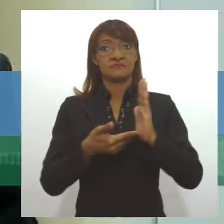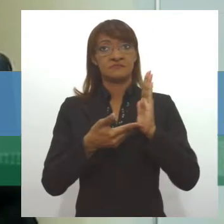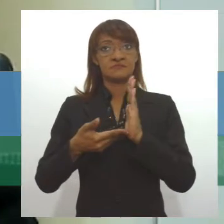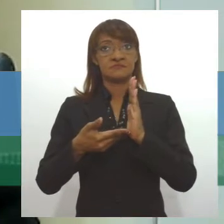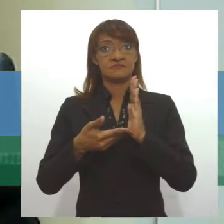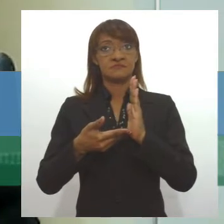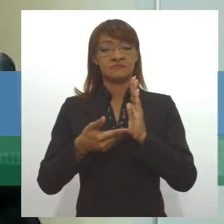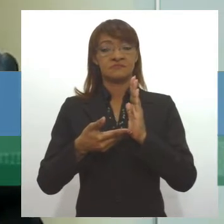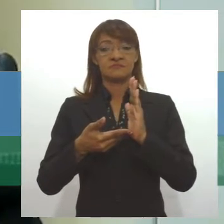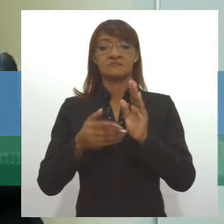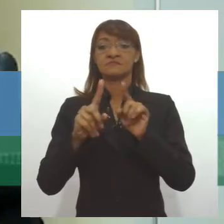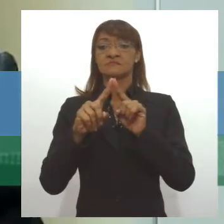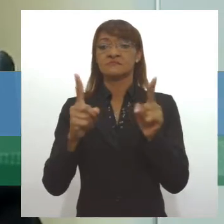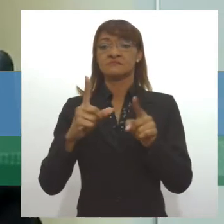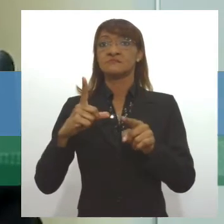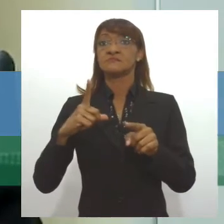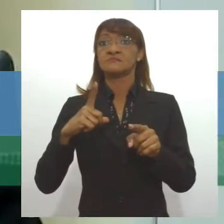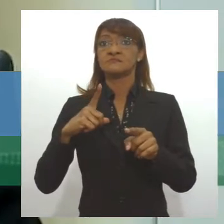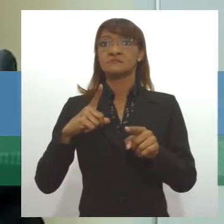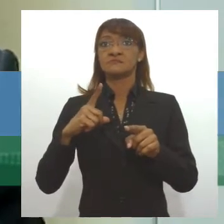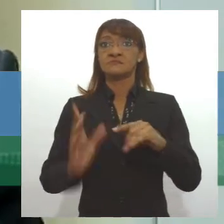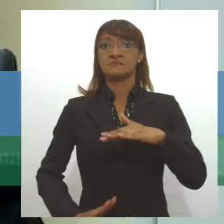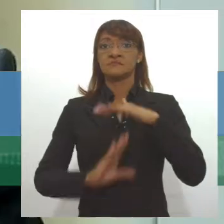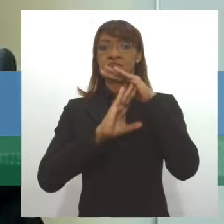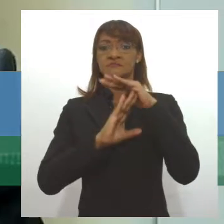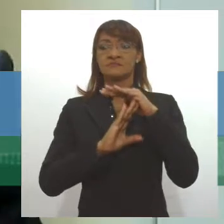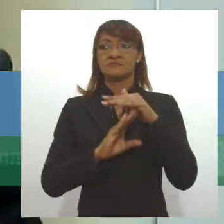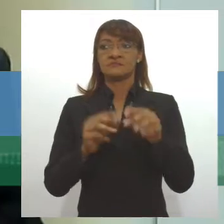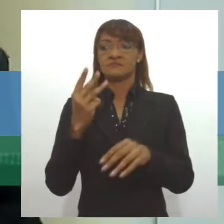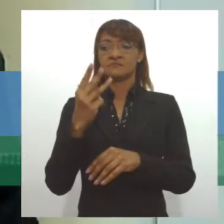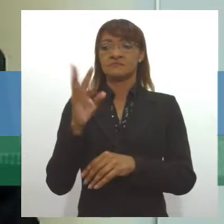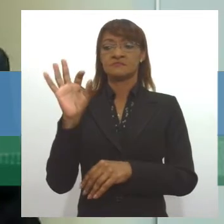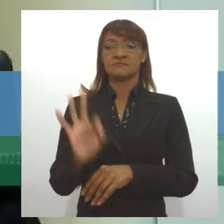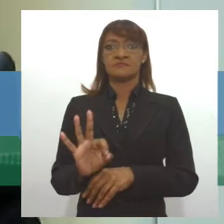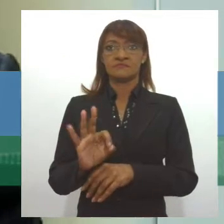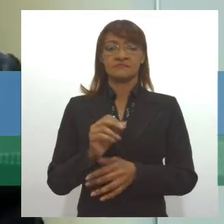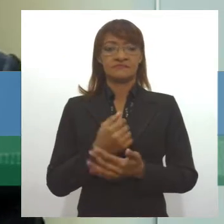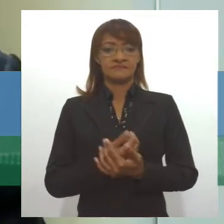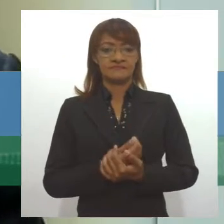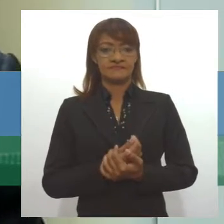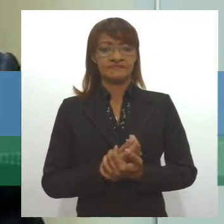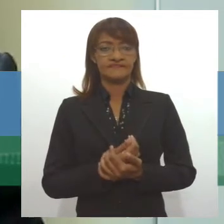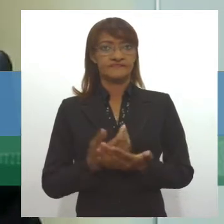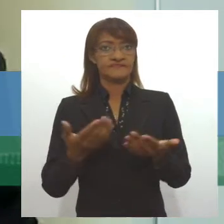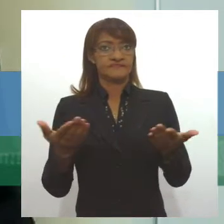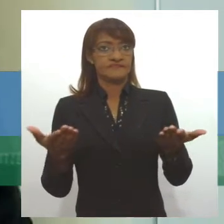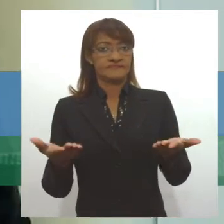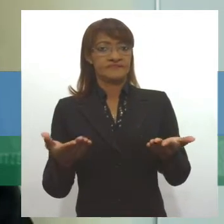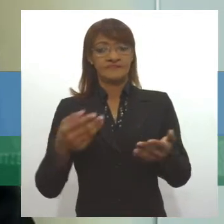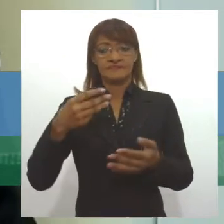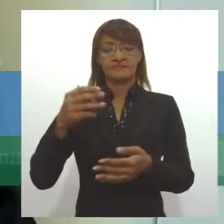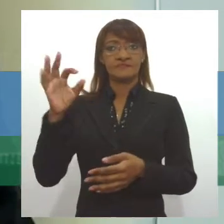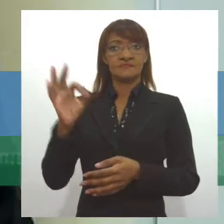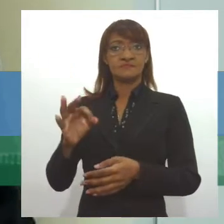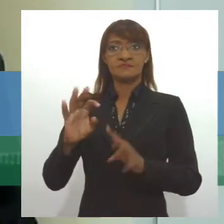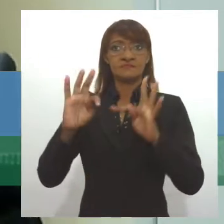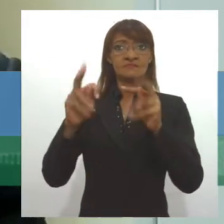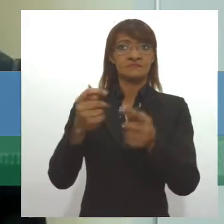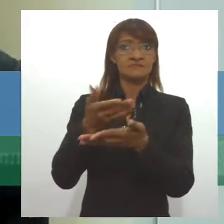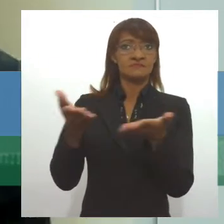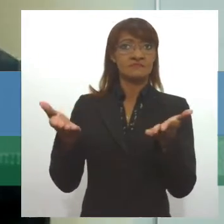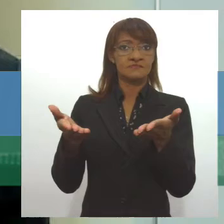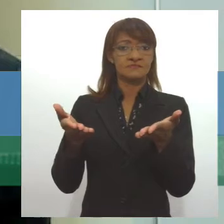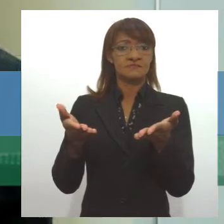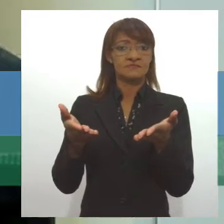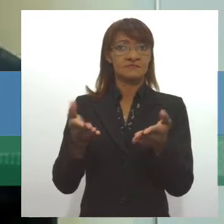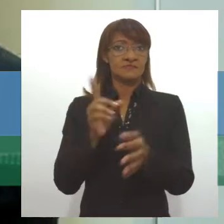limite. Né? Tem um limite de 3% do salário, que é a base dele. Ora, se é 3%, é para todos. Né? Não